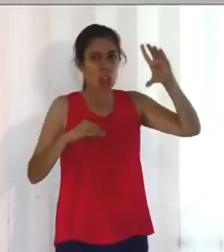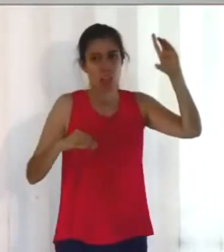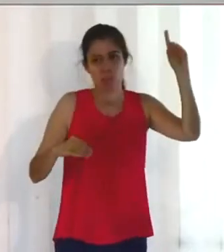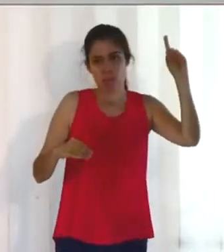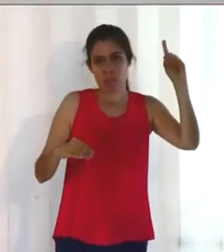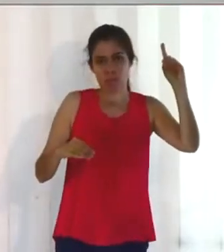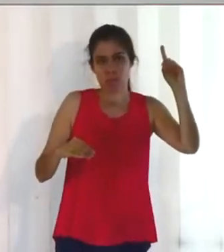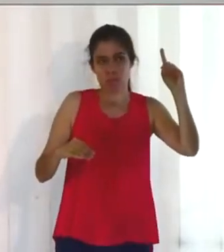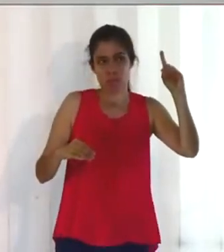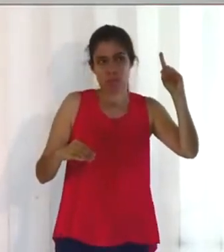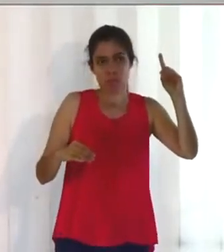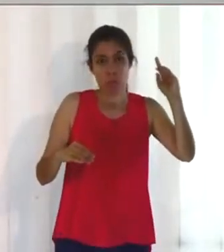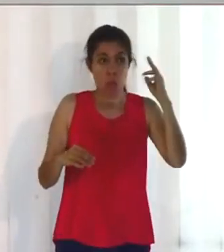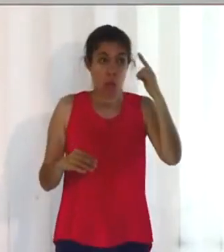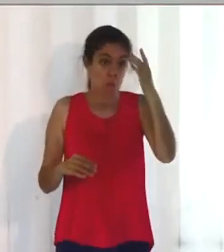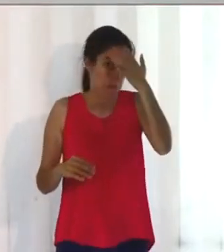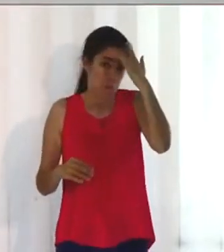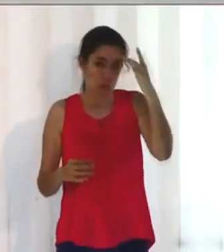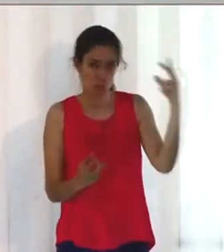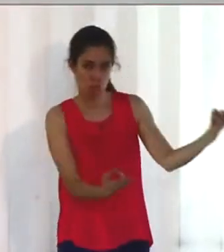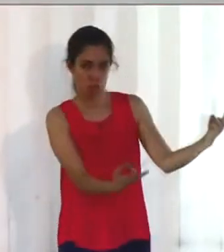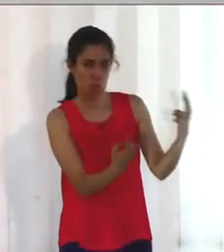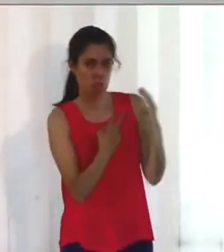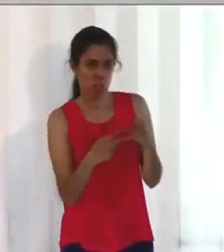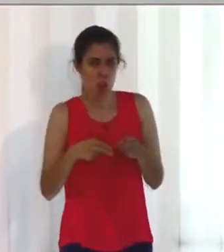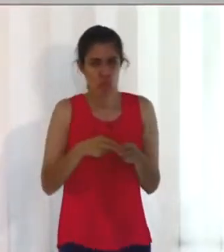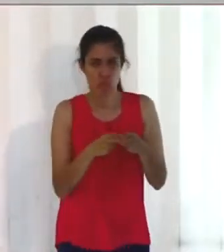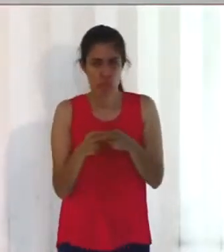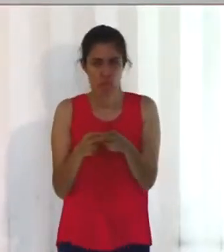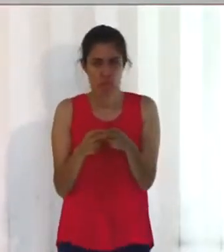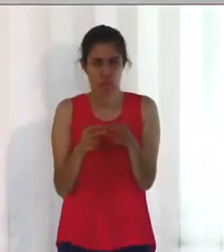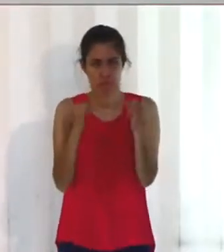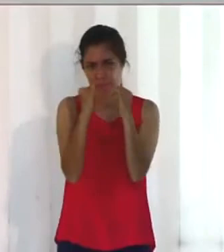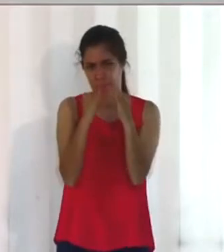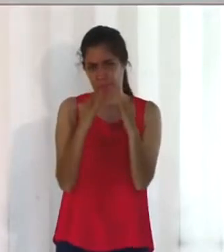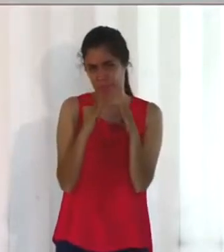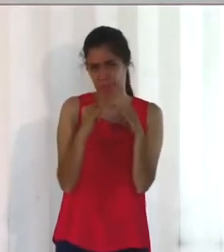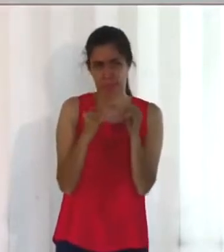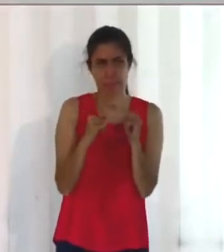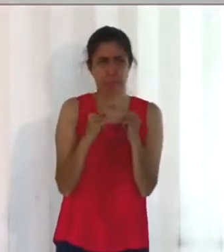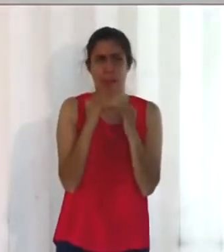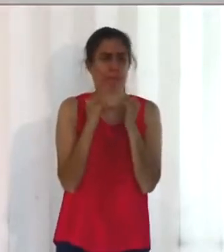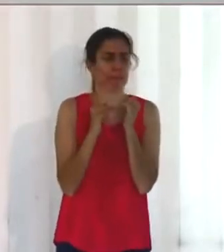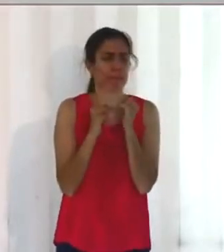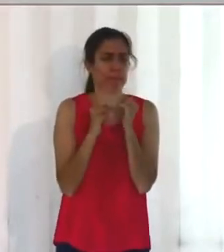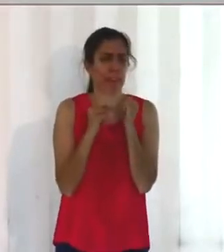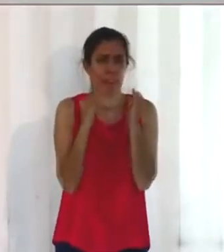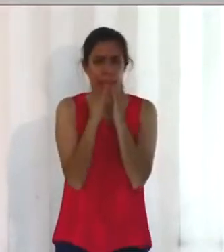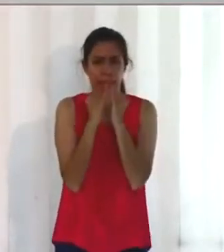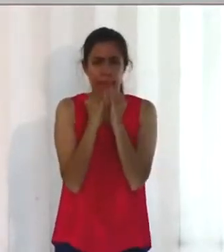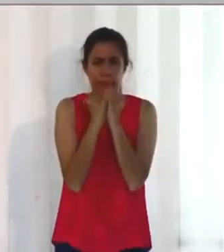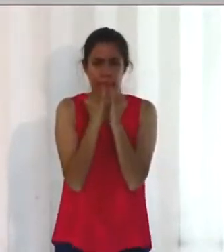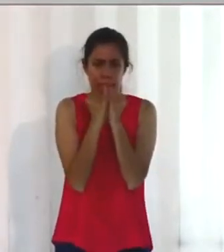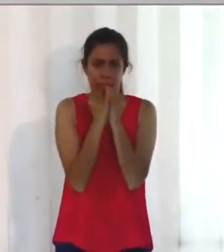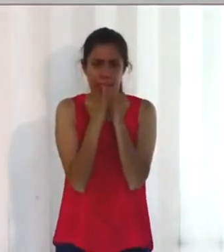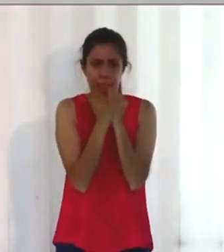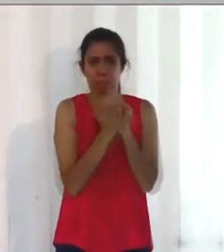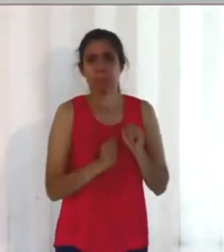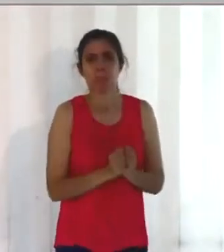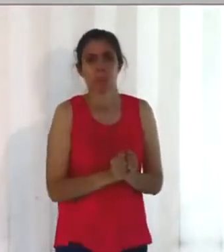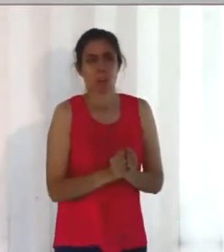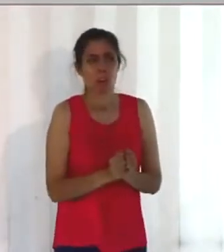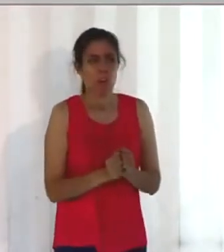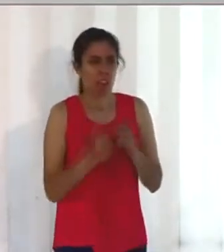você, 120 anos construindo uma arca no seco, não tinha rio próximo, e